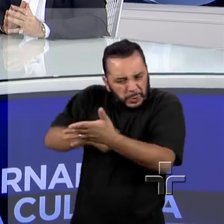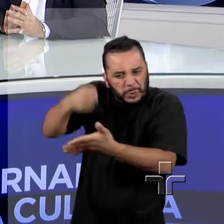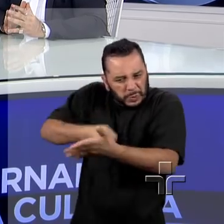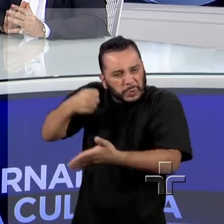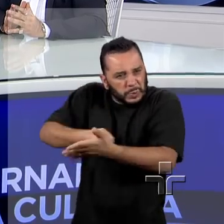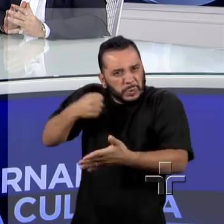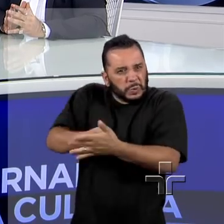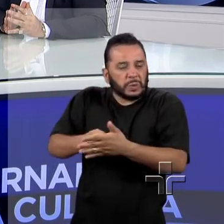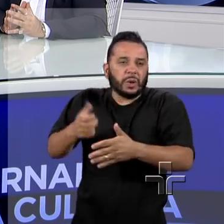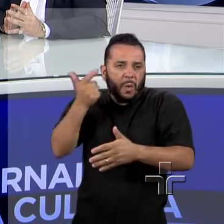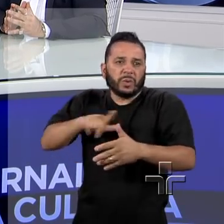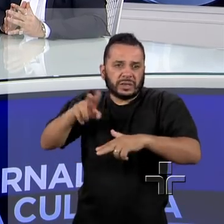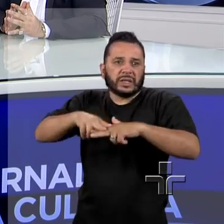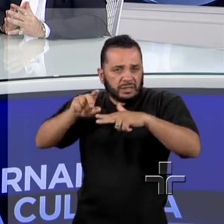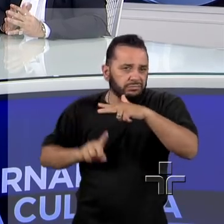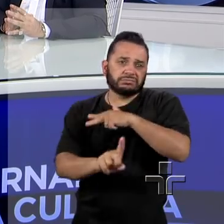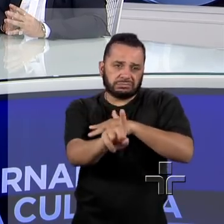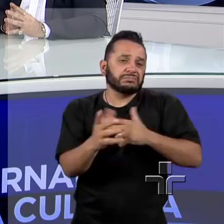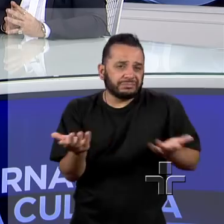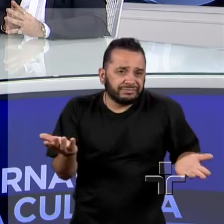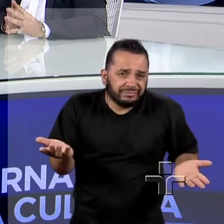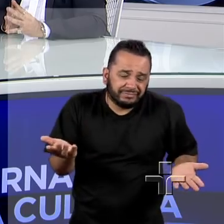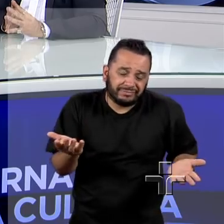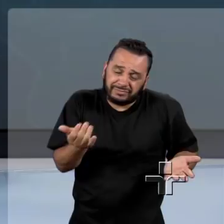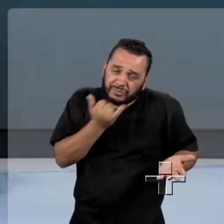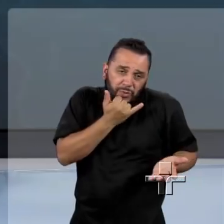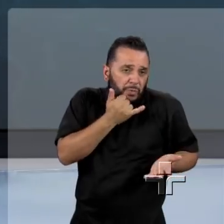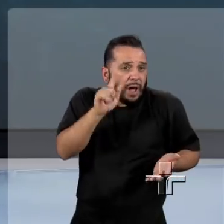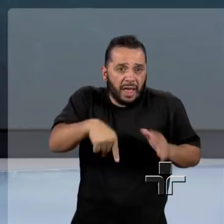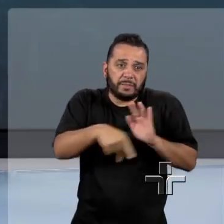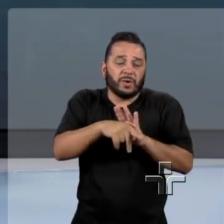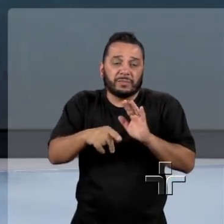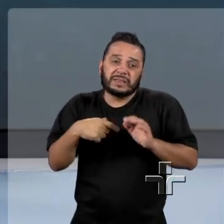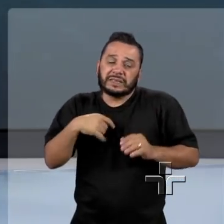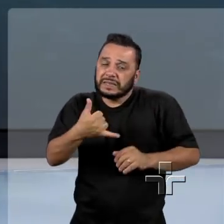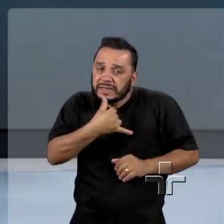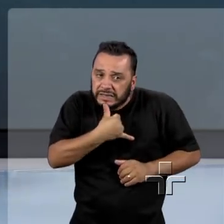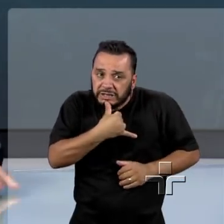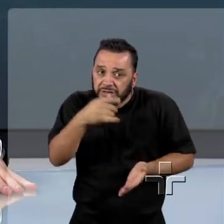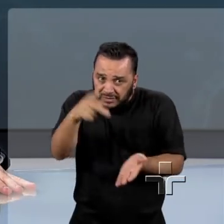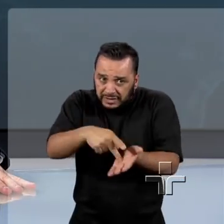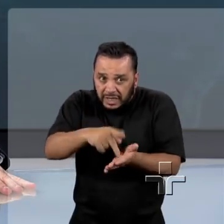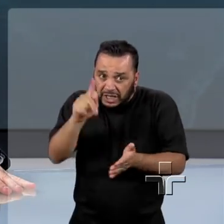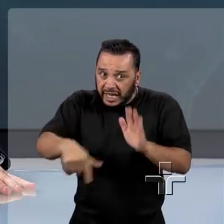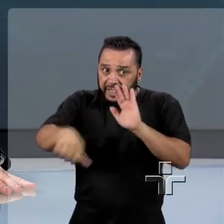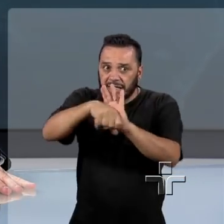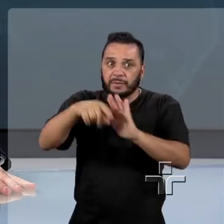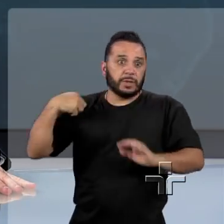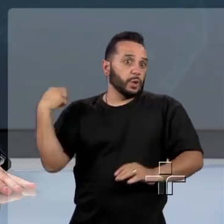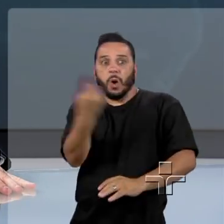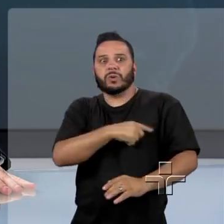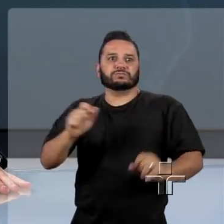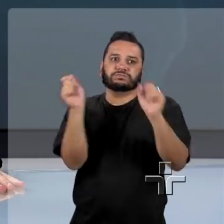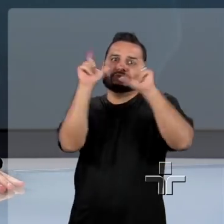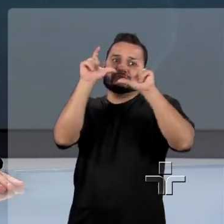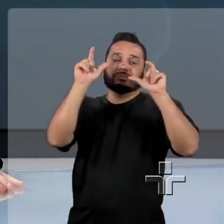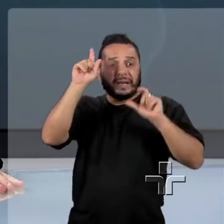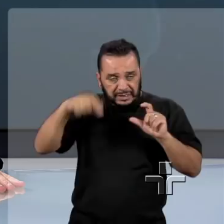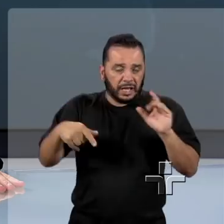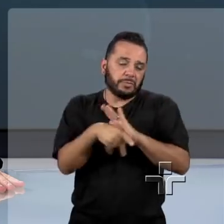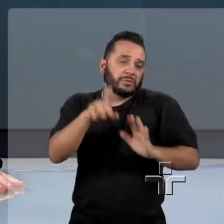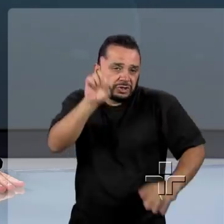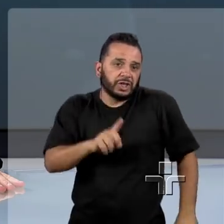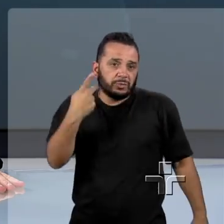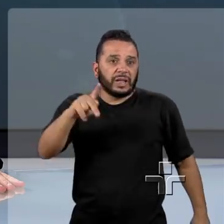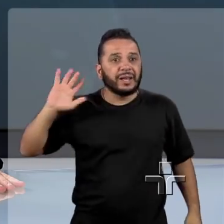bloco. O advogado tem que lutar pelo seu cliente. Então, assim, é muitas vezes triste porque é um crime que chocou, mas é um direito, a gente tem que entender o seguinte. Por